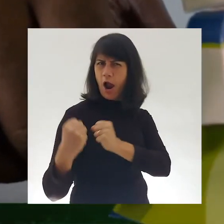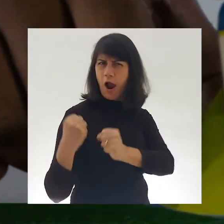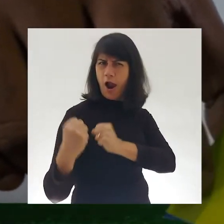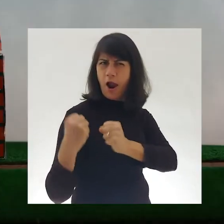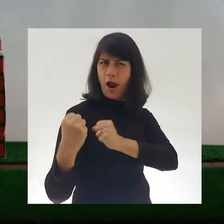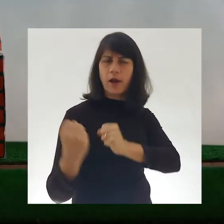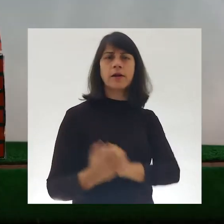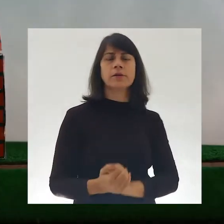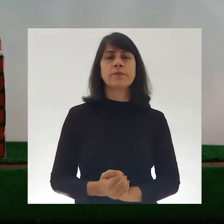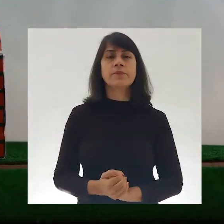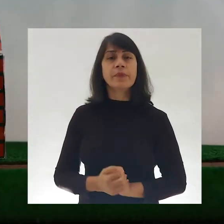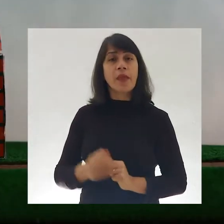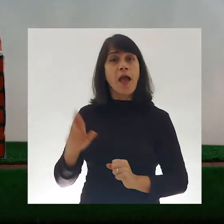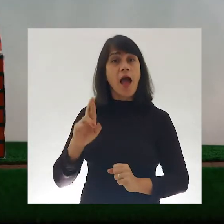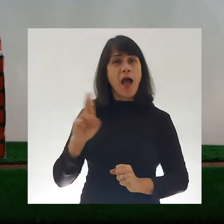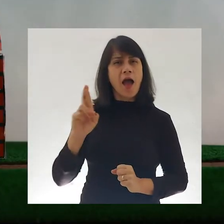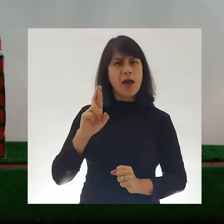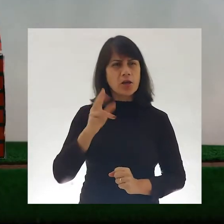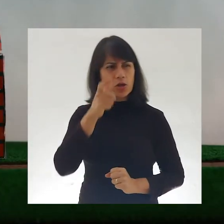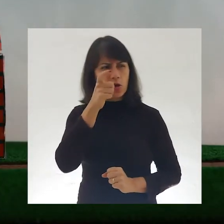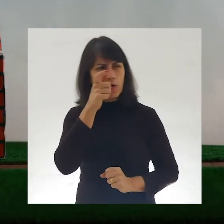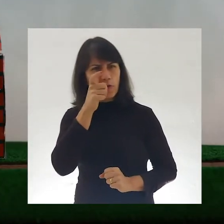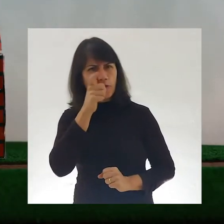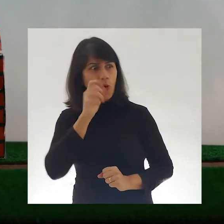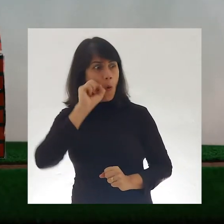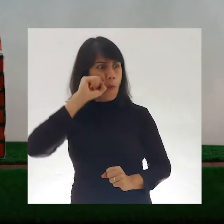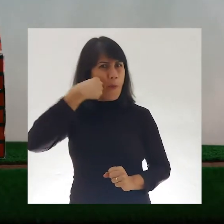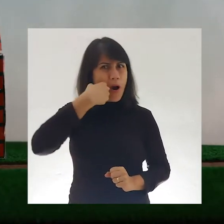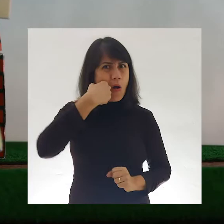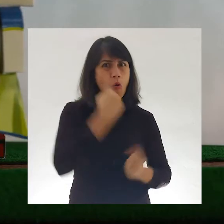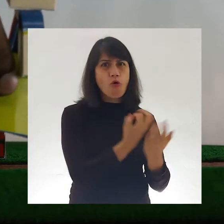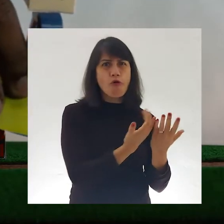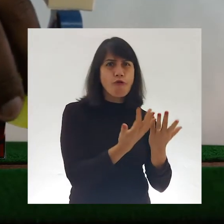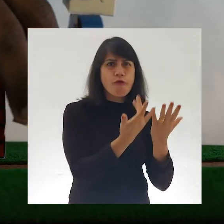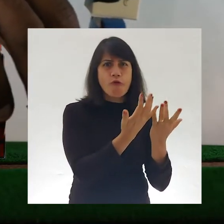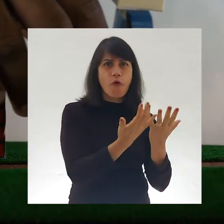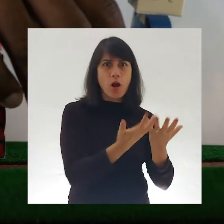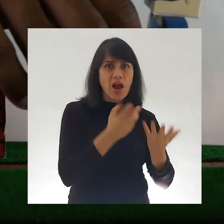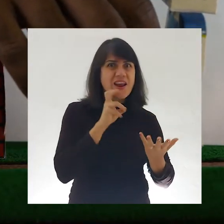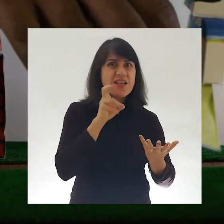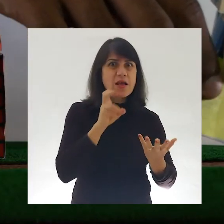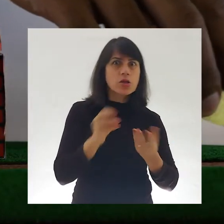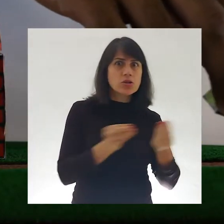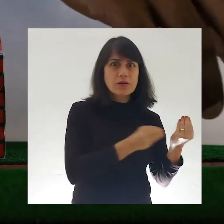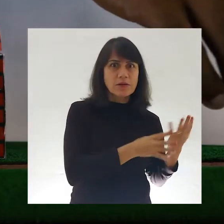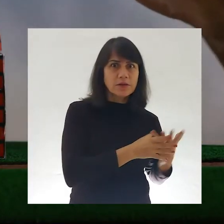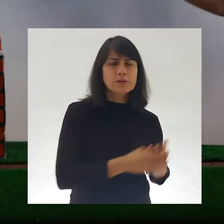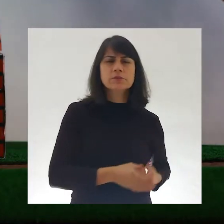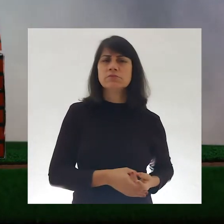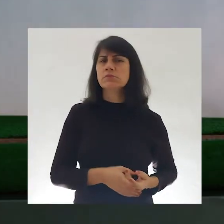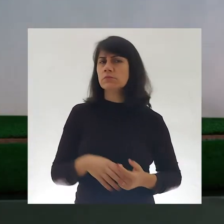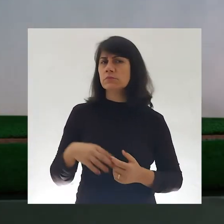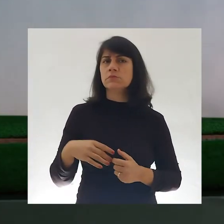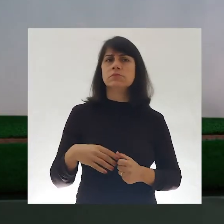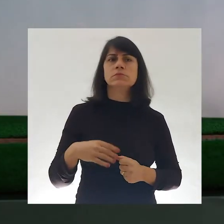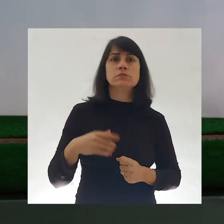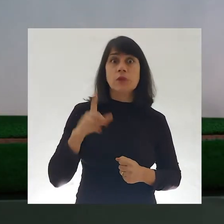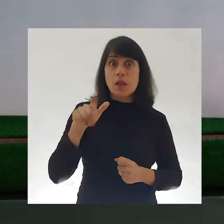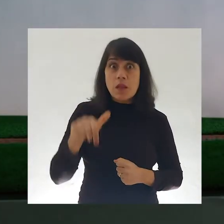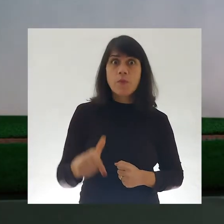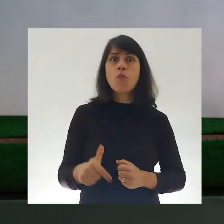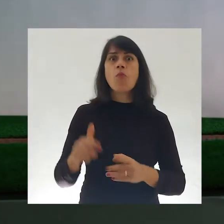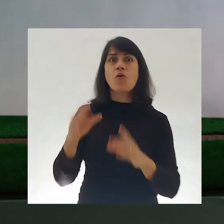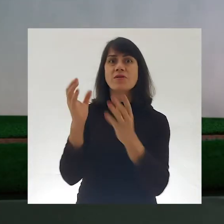ele. Raícha passou correndo pelos pães que gritavam para serem tirados do forno. e